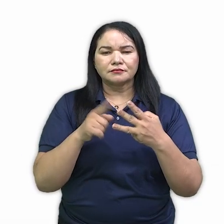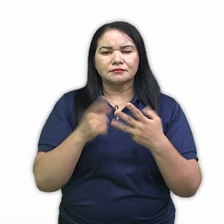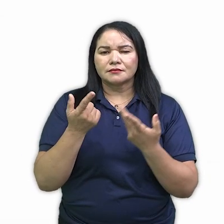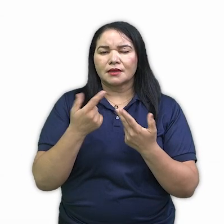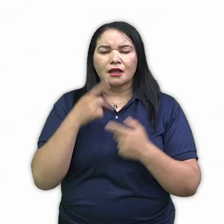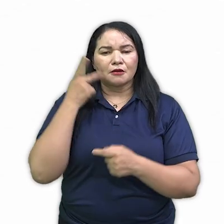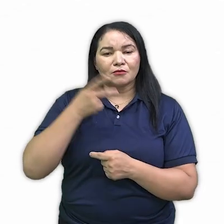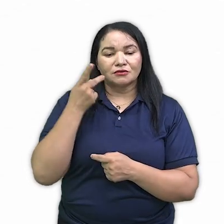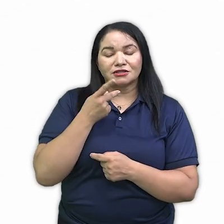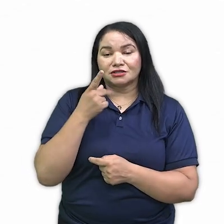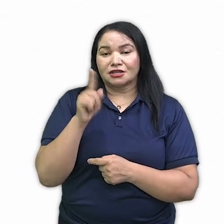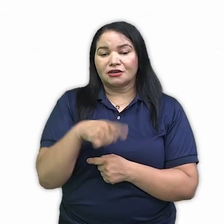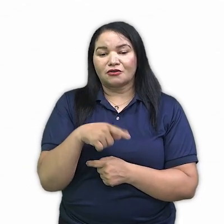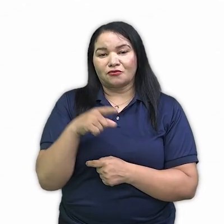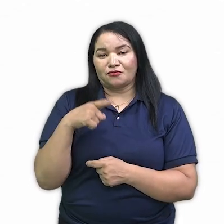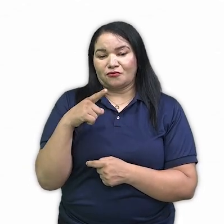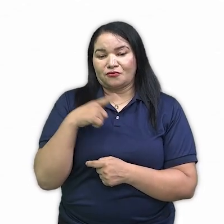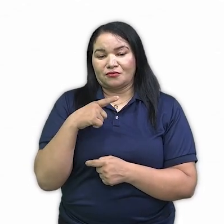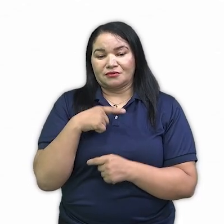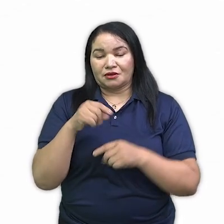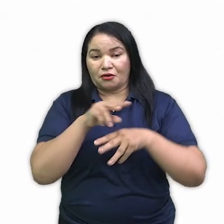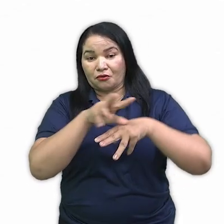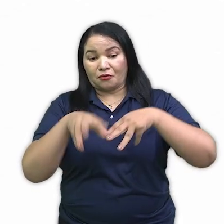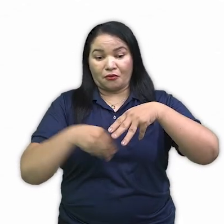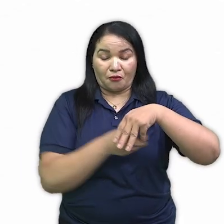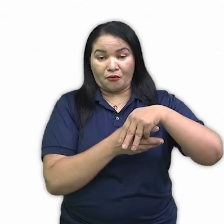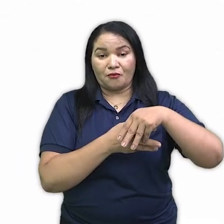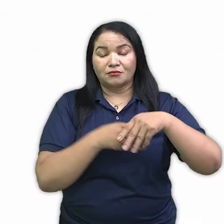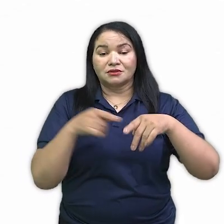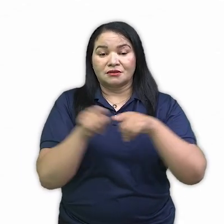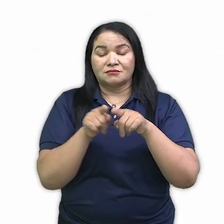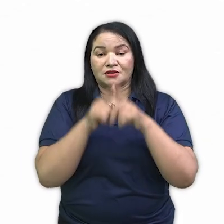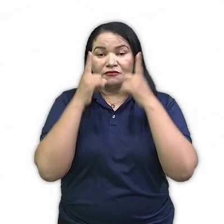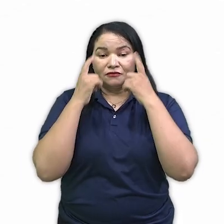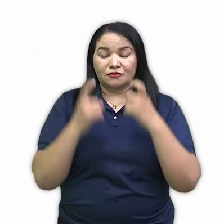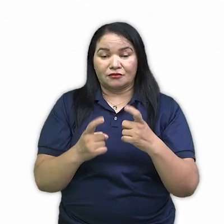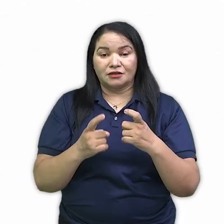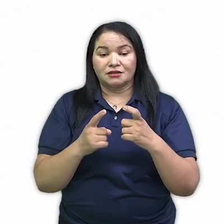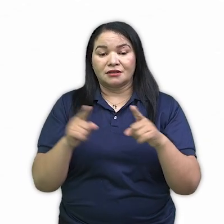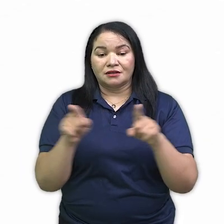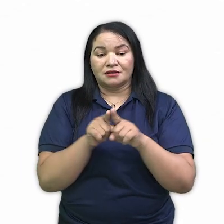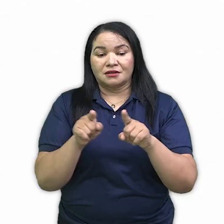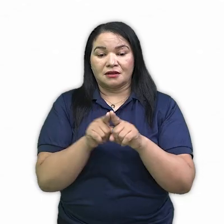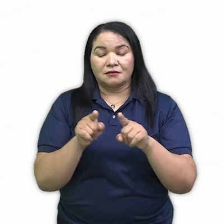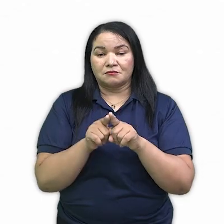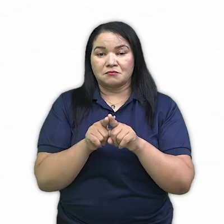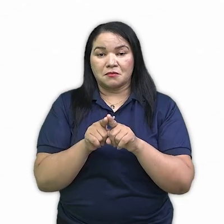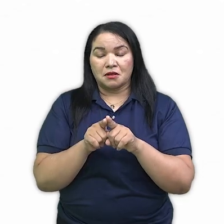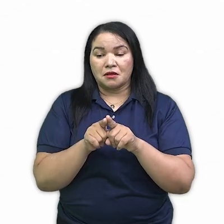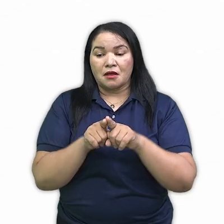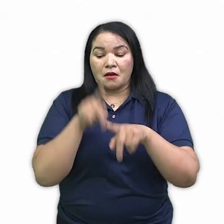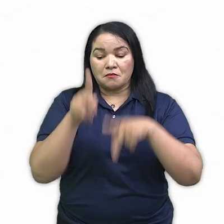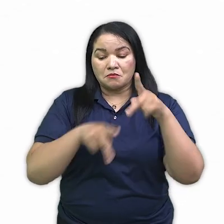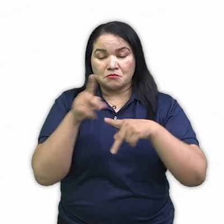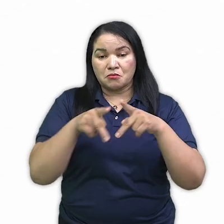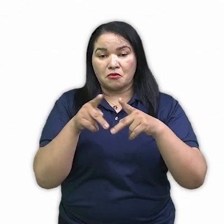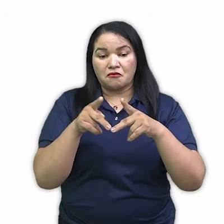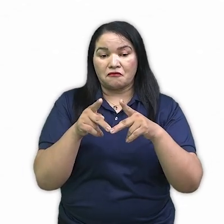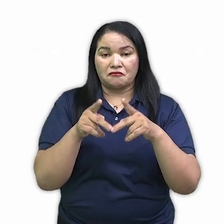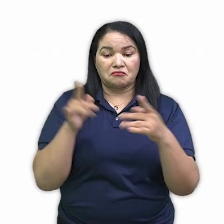para eles, a política ela seria o quê? Corrupta, violenta, desconectada do